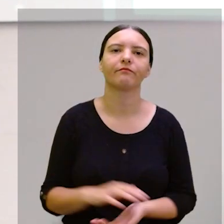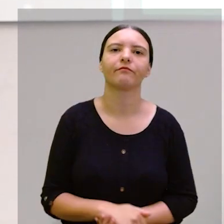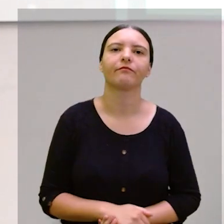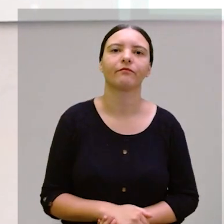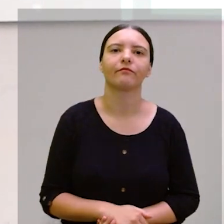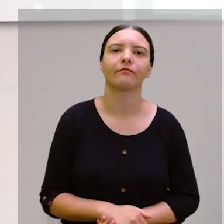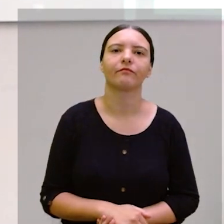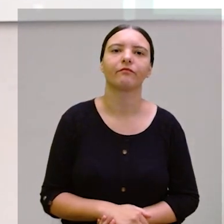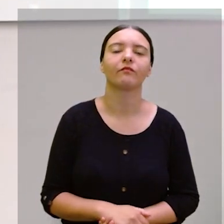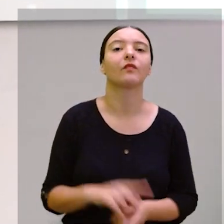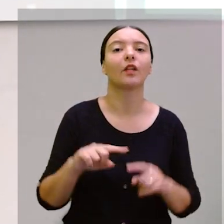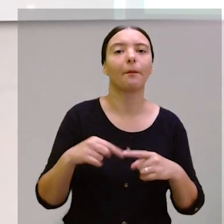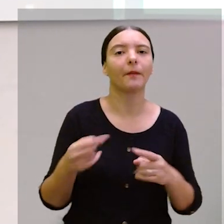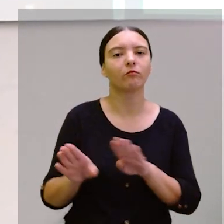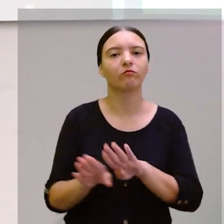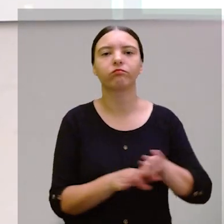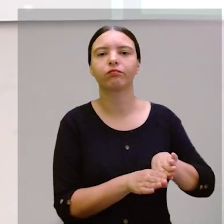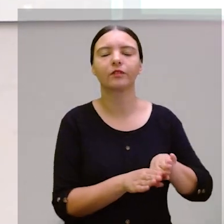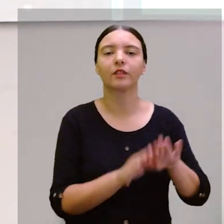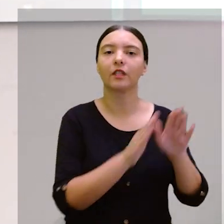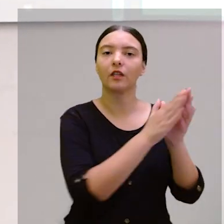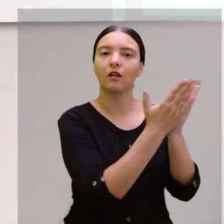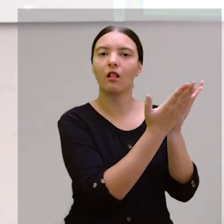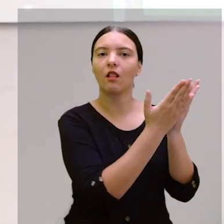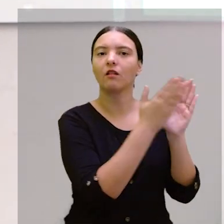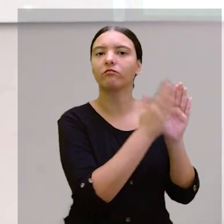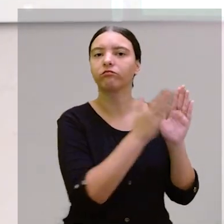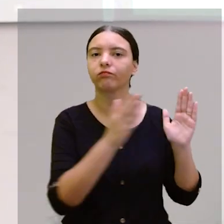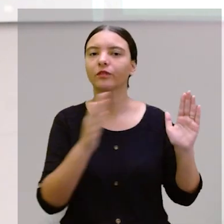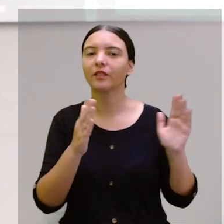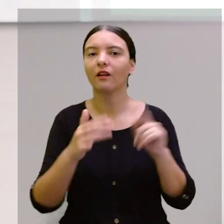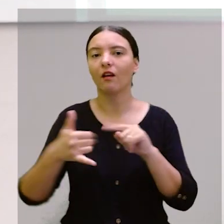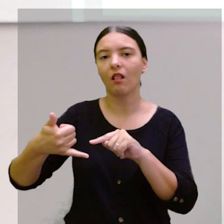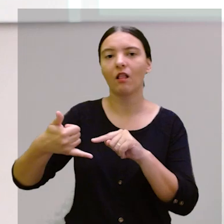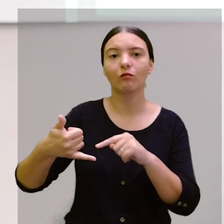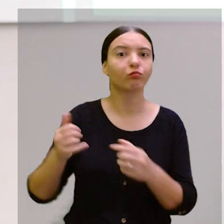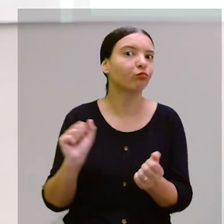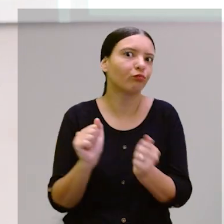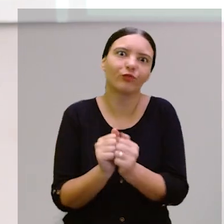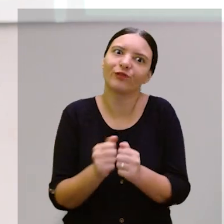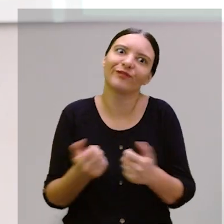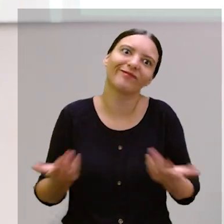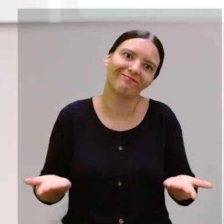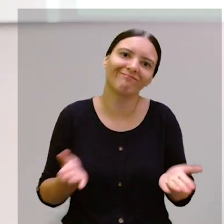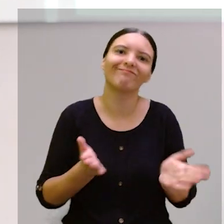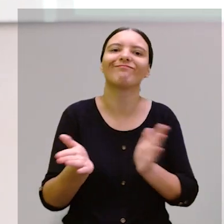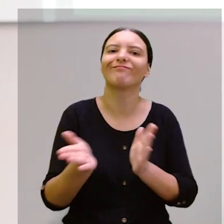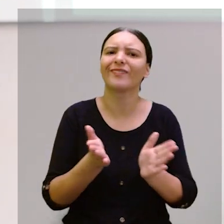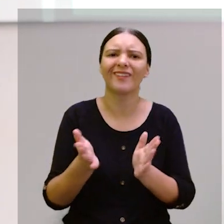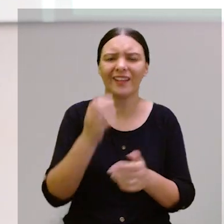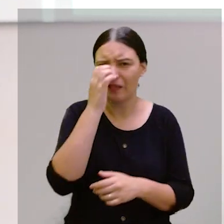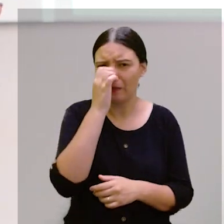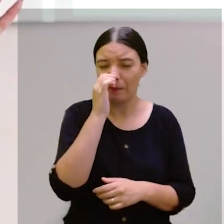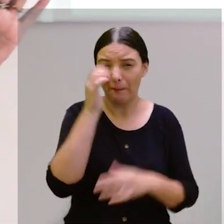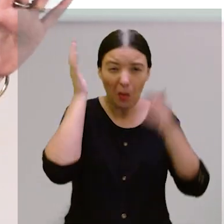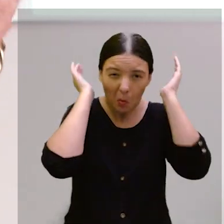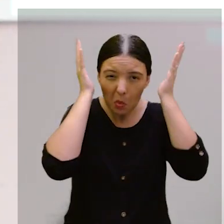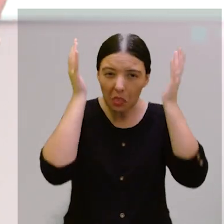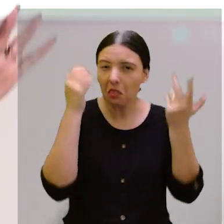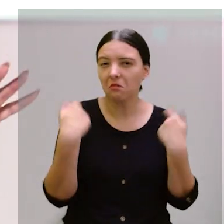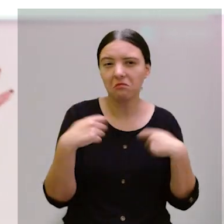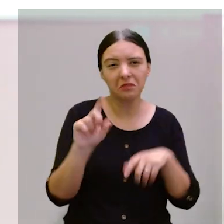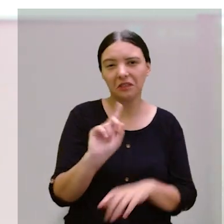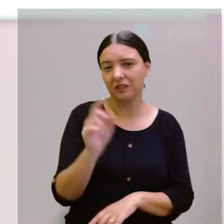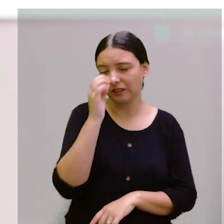outro lado, a gente tem uma biblioteca, uma Alexandria na palma da mão. Vocês têm acesso a Ninguém precisa ser burro.